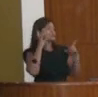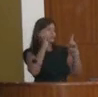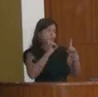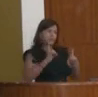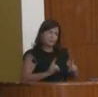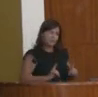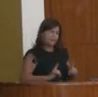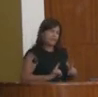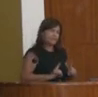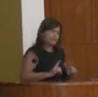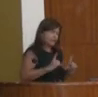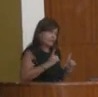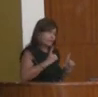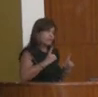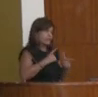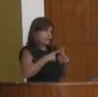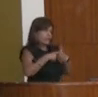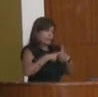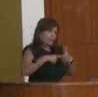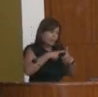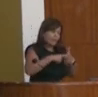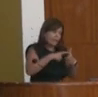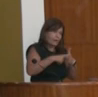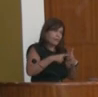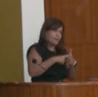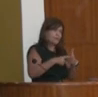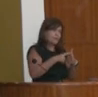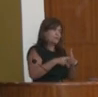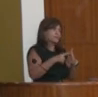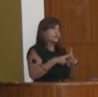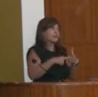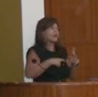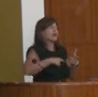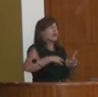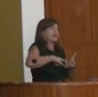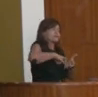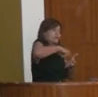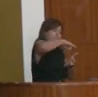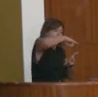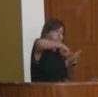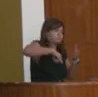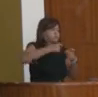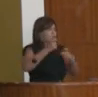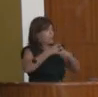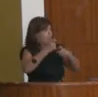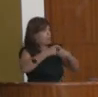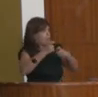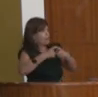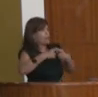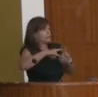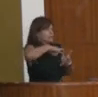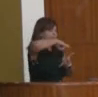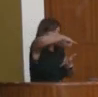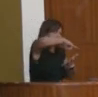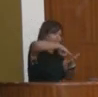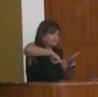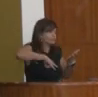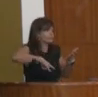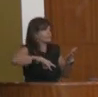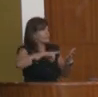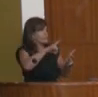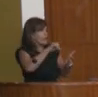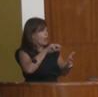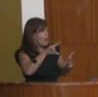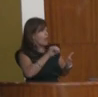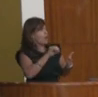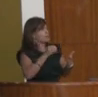que seja comprovada por um laudo, que aí pode ser um laudo de um profissional de